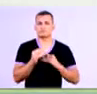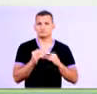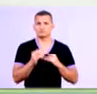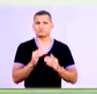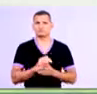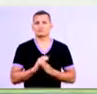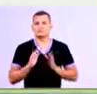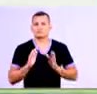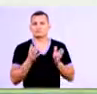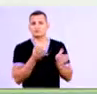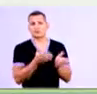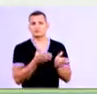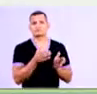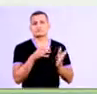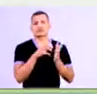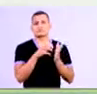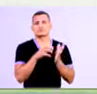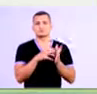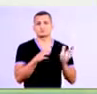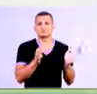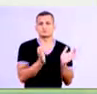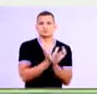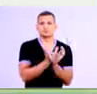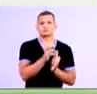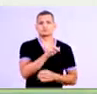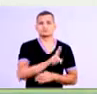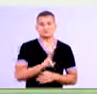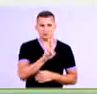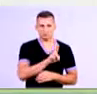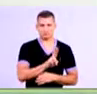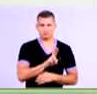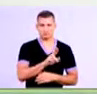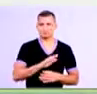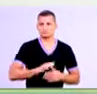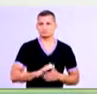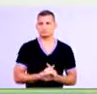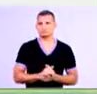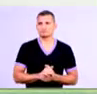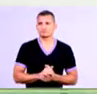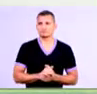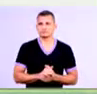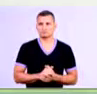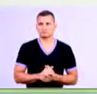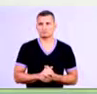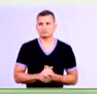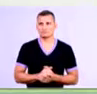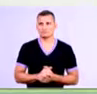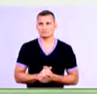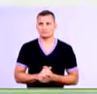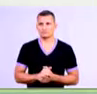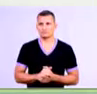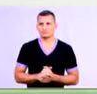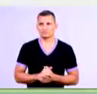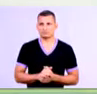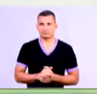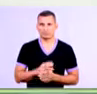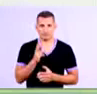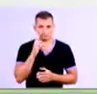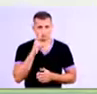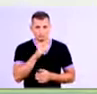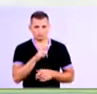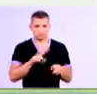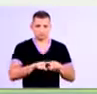as características do grupo de usuários. Observa-se também que existe um destaque,